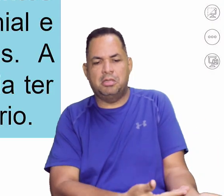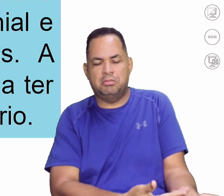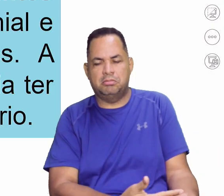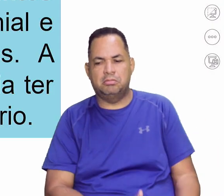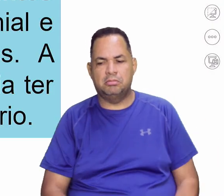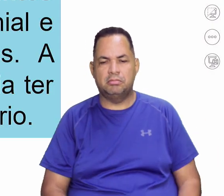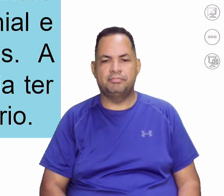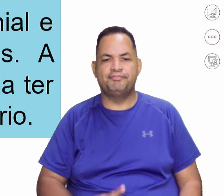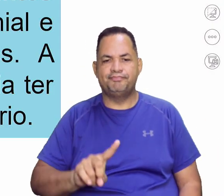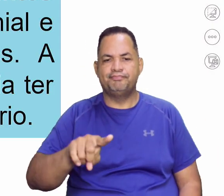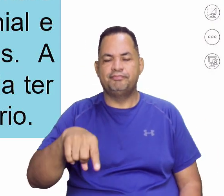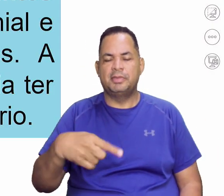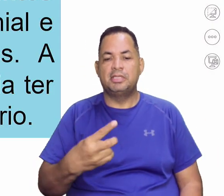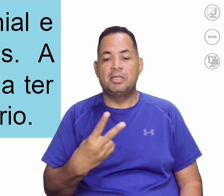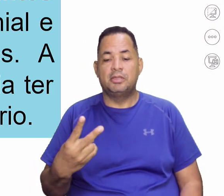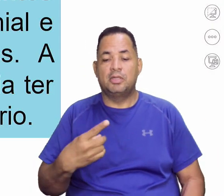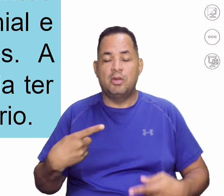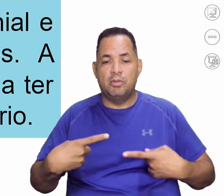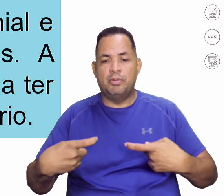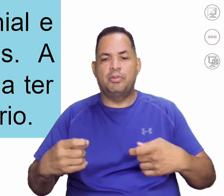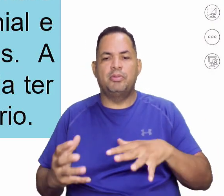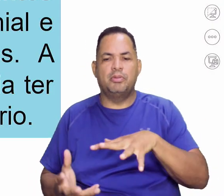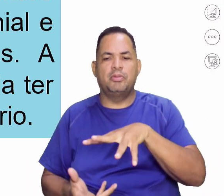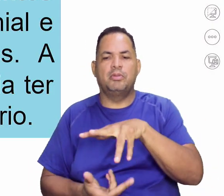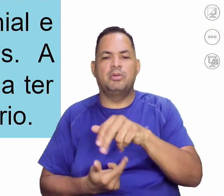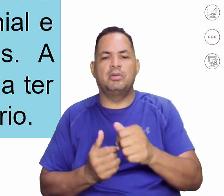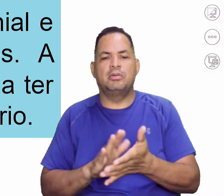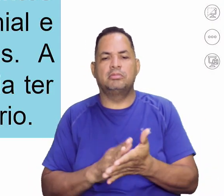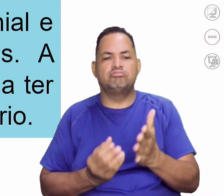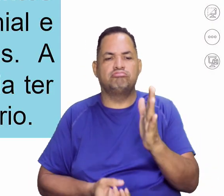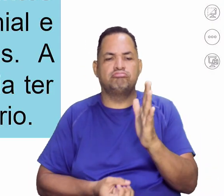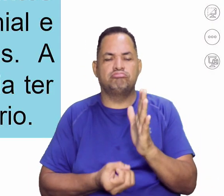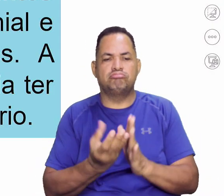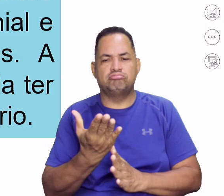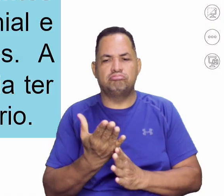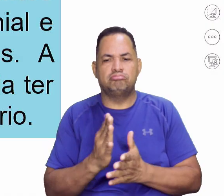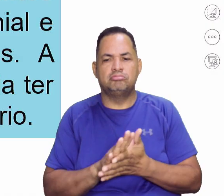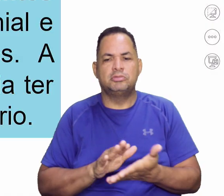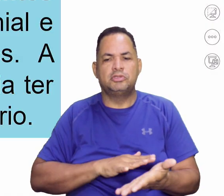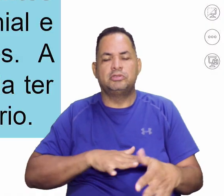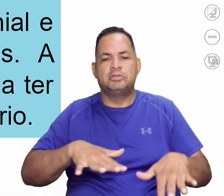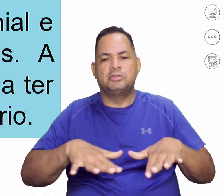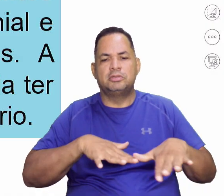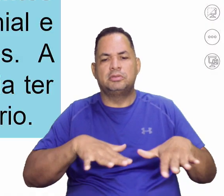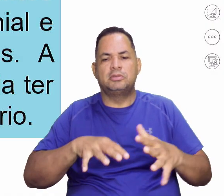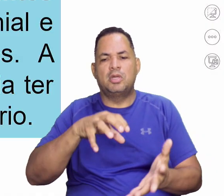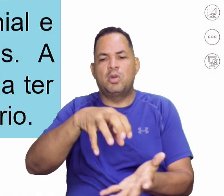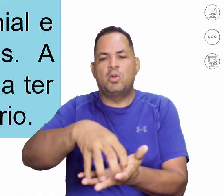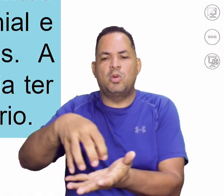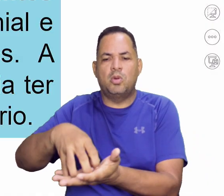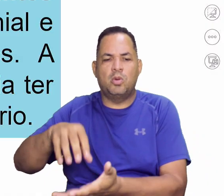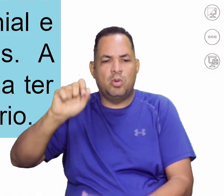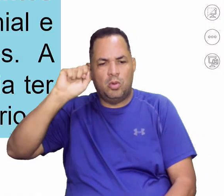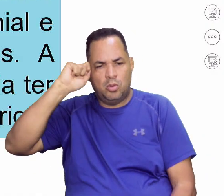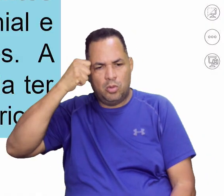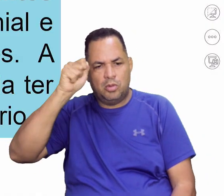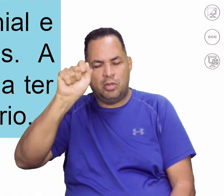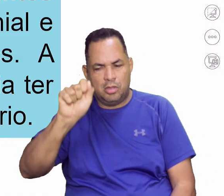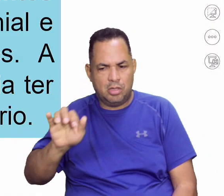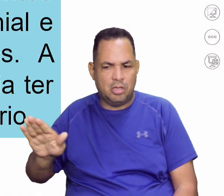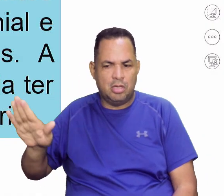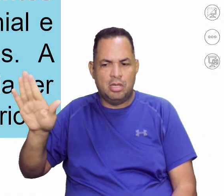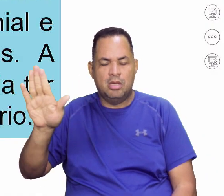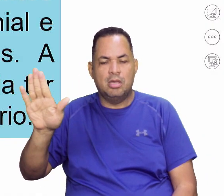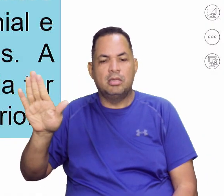Após a Segunda Guerra Mundial, surgiram diversos movimentos nacionalistas nas colônias africanas e